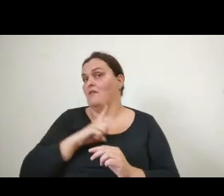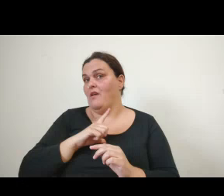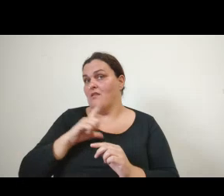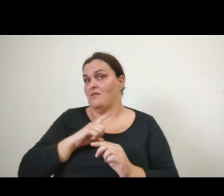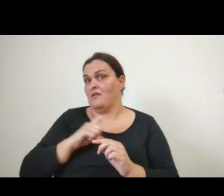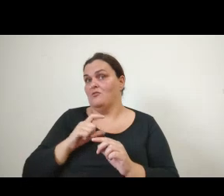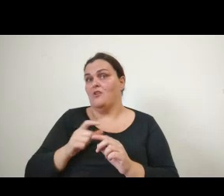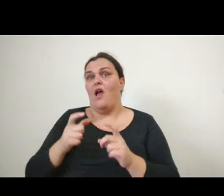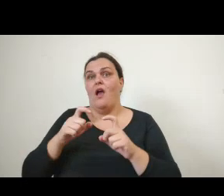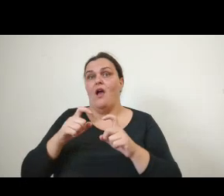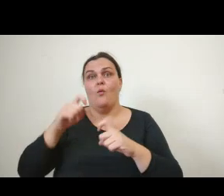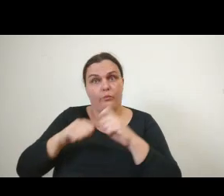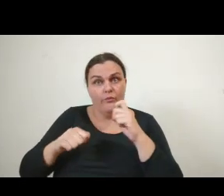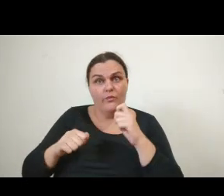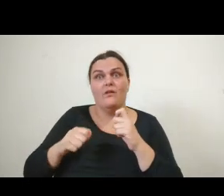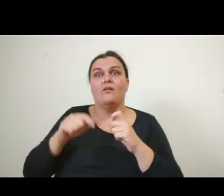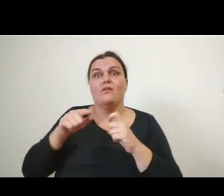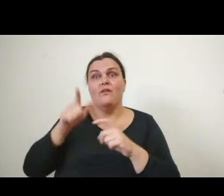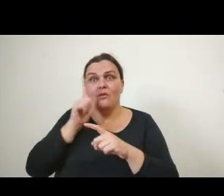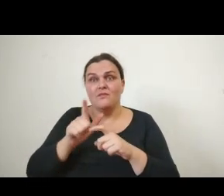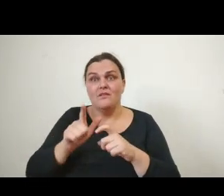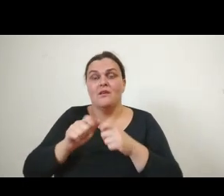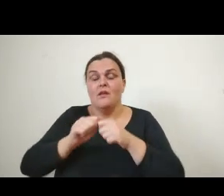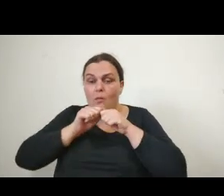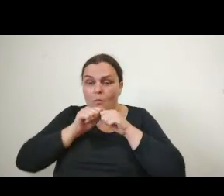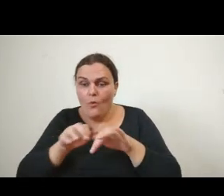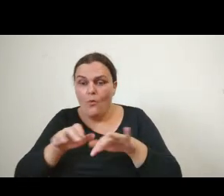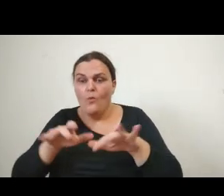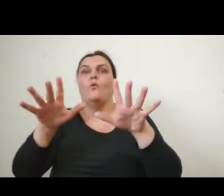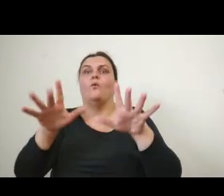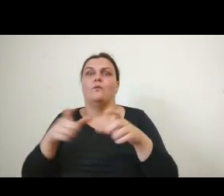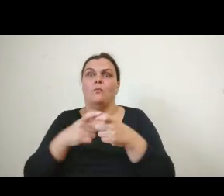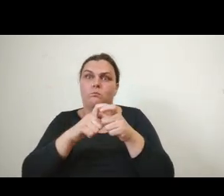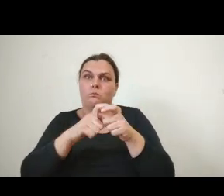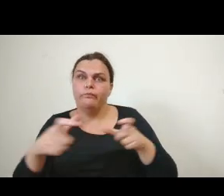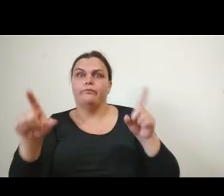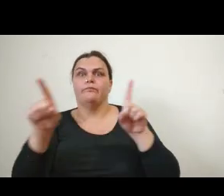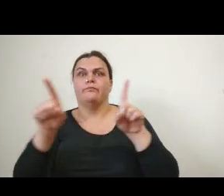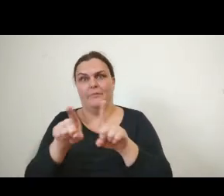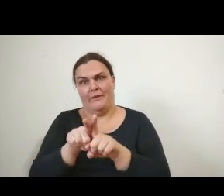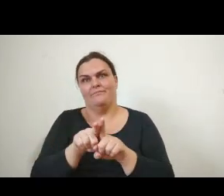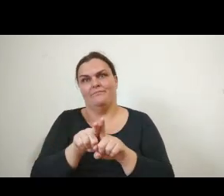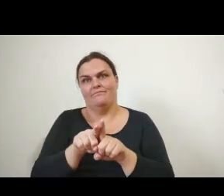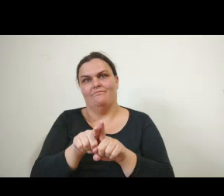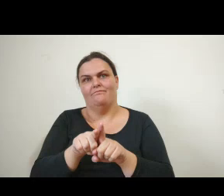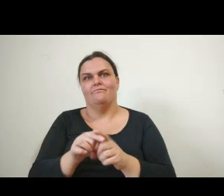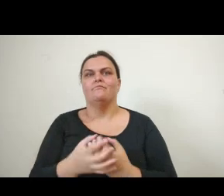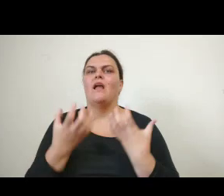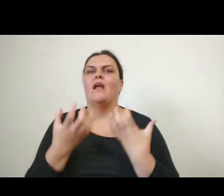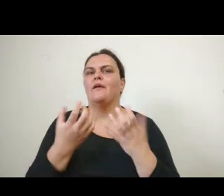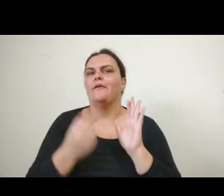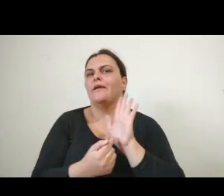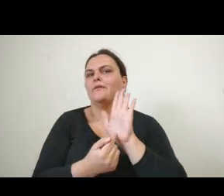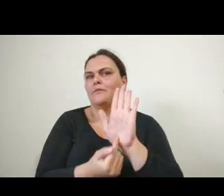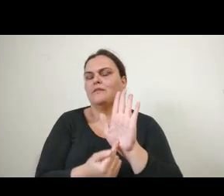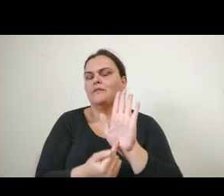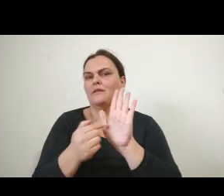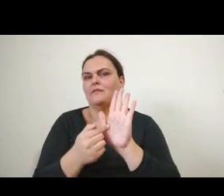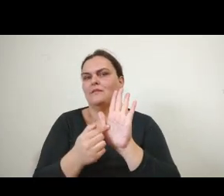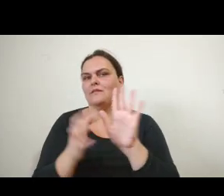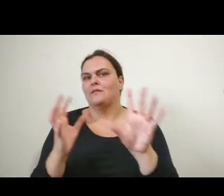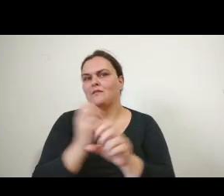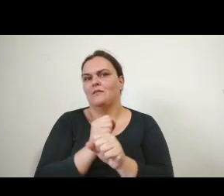Aqui tem alguns dados para mostrar isso. Isso aqui já é um estudo sobre outro inseto, no caso aqui de Sdercus maurus, que é um